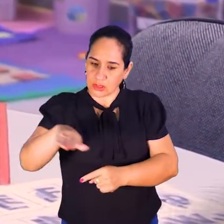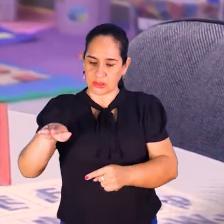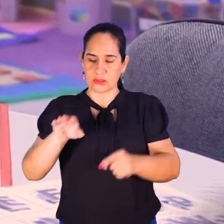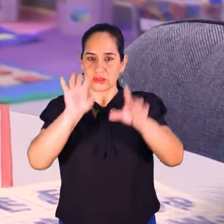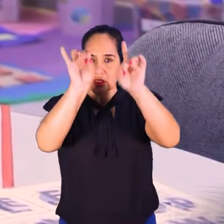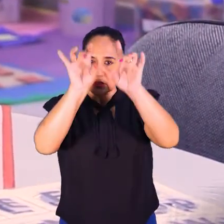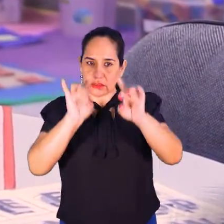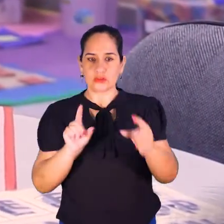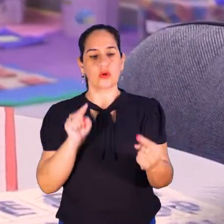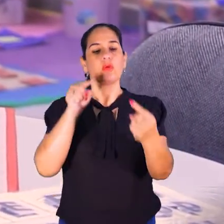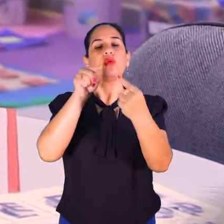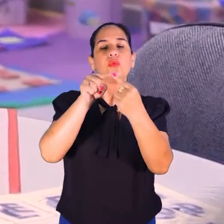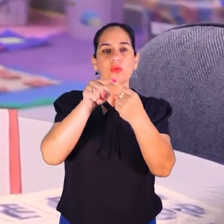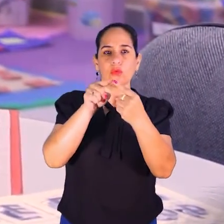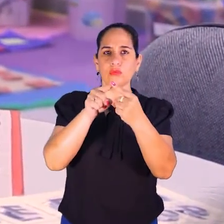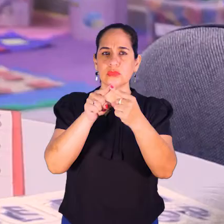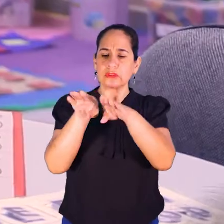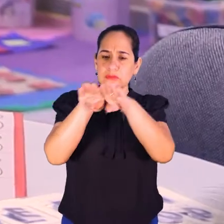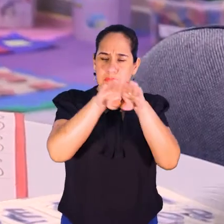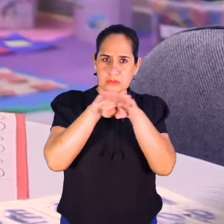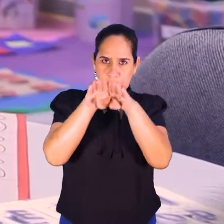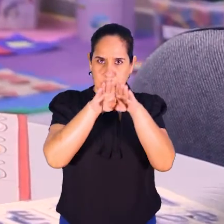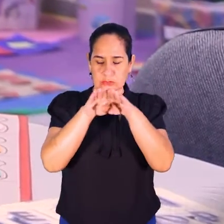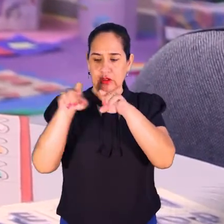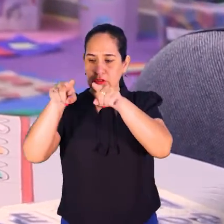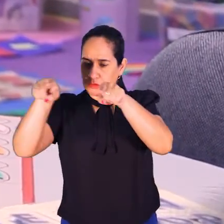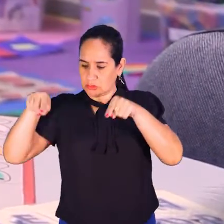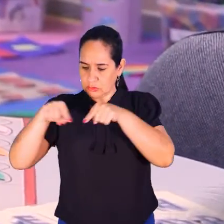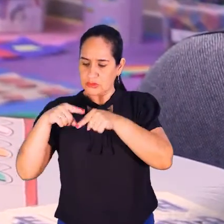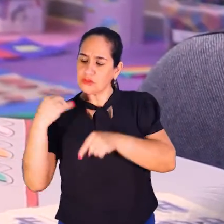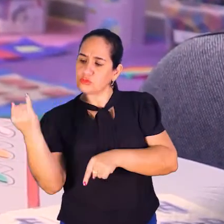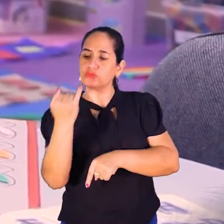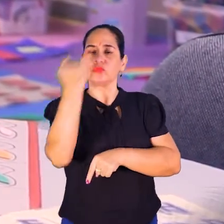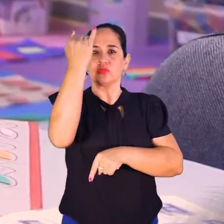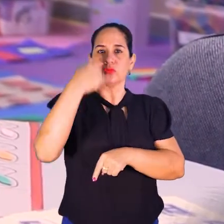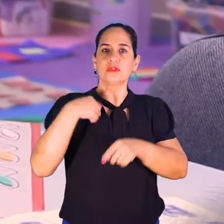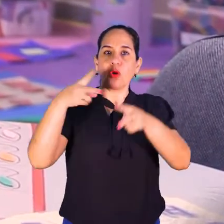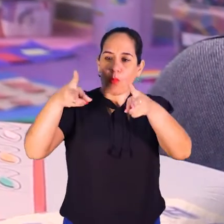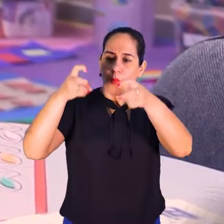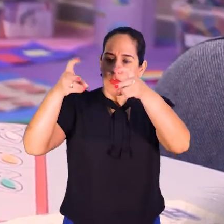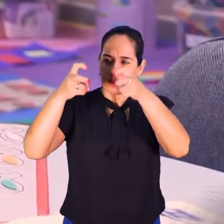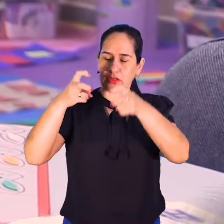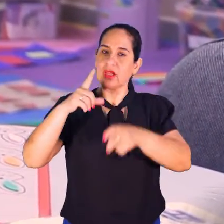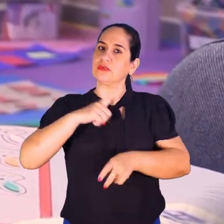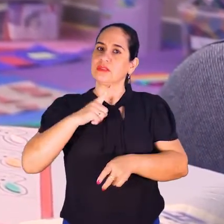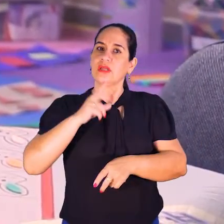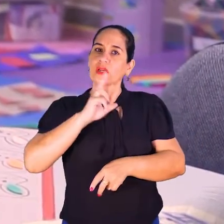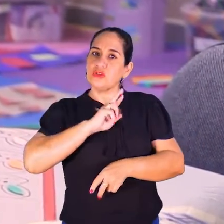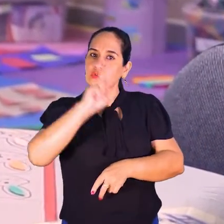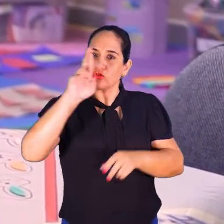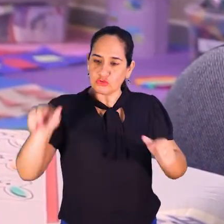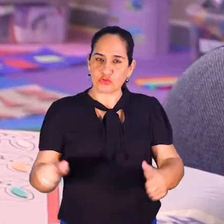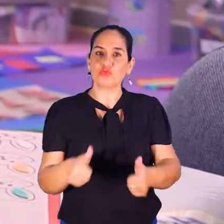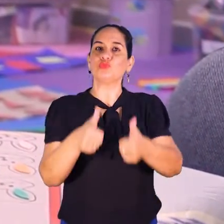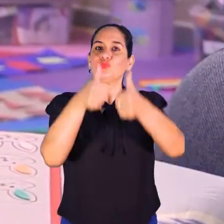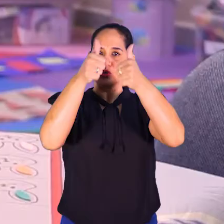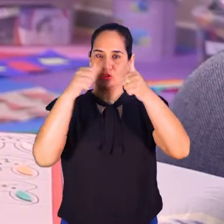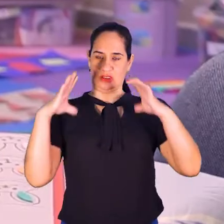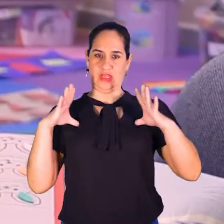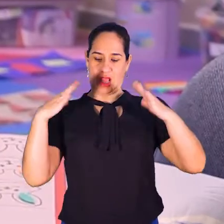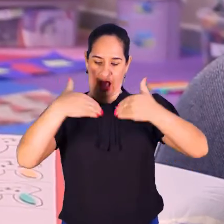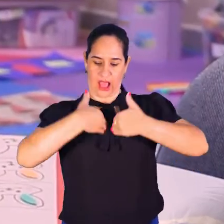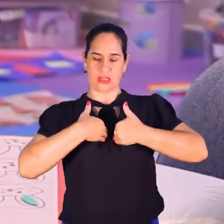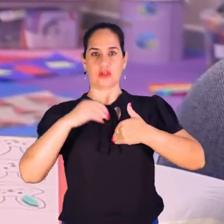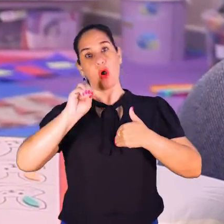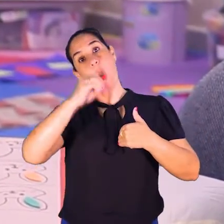às especificidades dos nossos alunos. E um espaço assim que é muito importante e que eu percebo assim que tem resultados positivos para as nossas